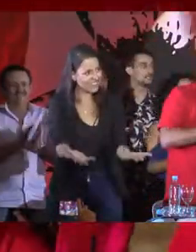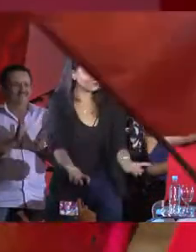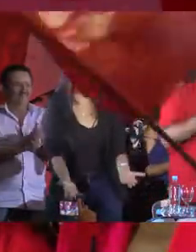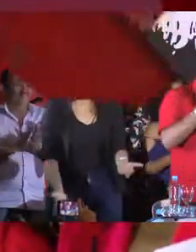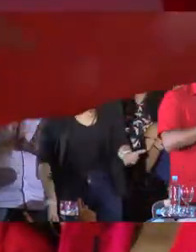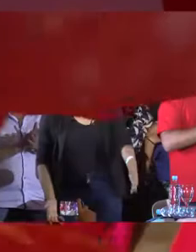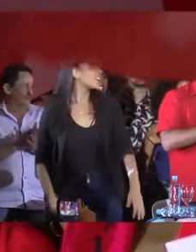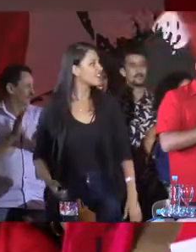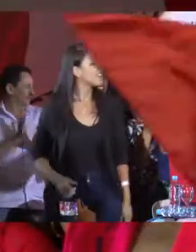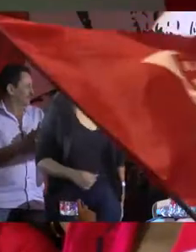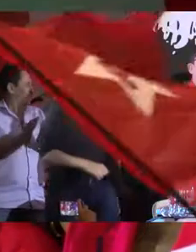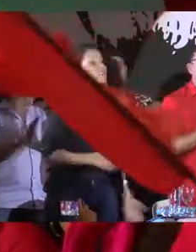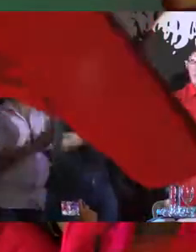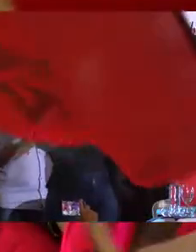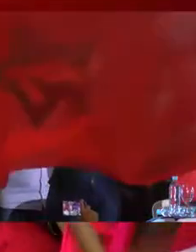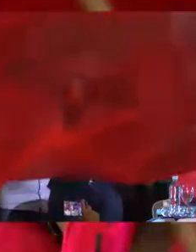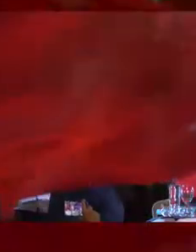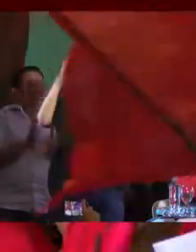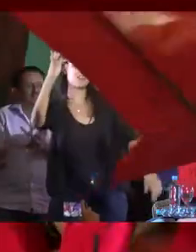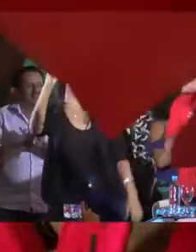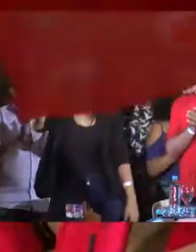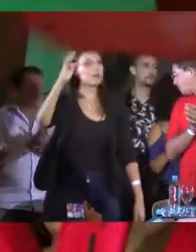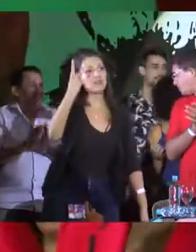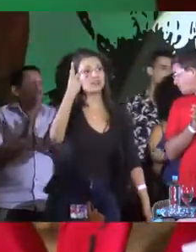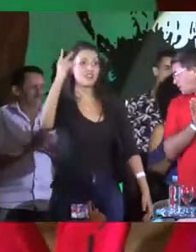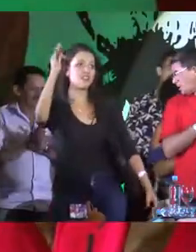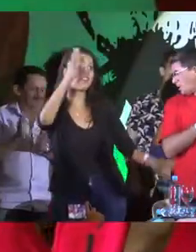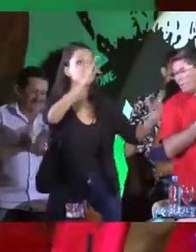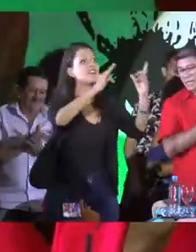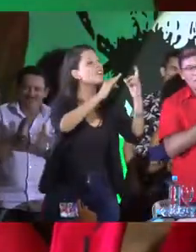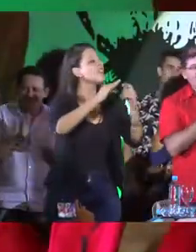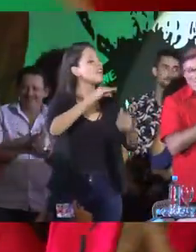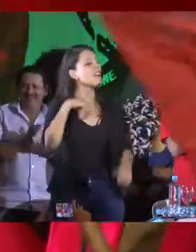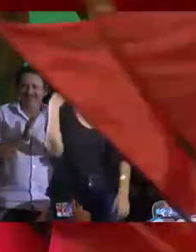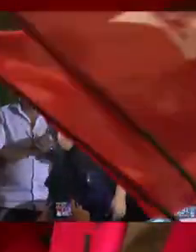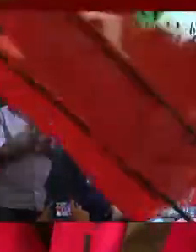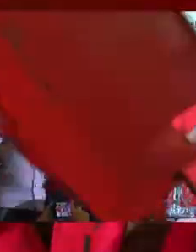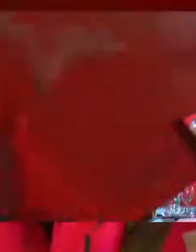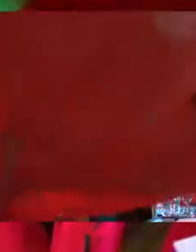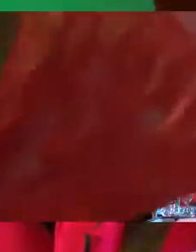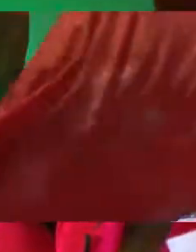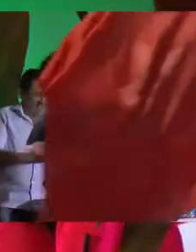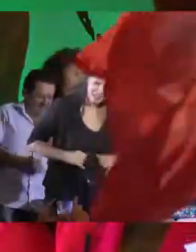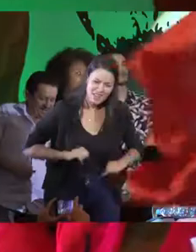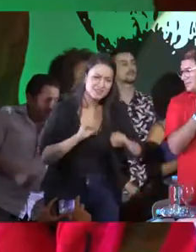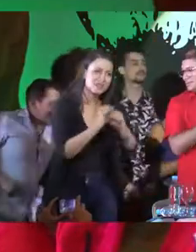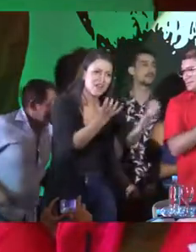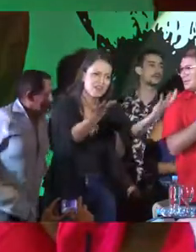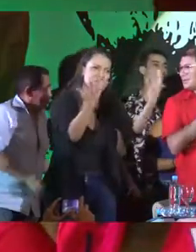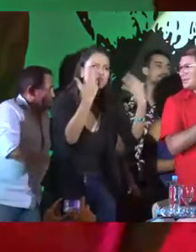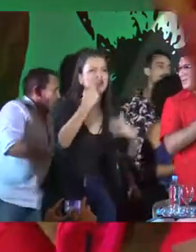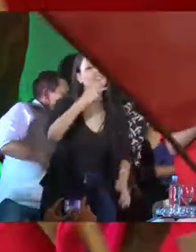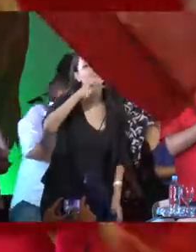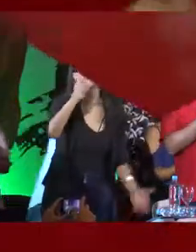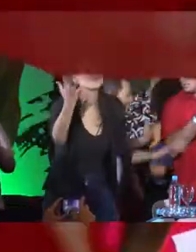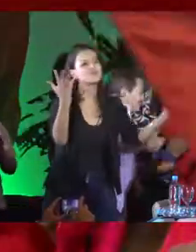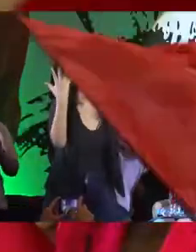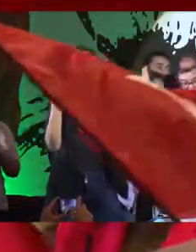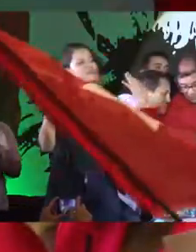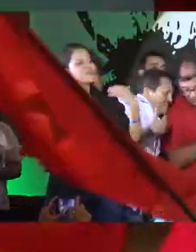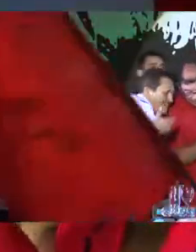De novo, vem comigo. PT, PT, PT. O meu povo sofrido hoje espera por